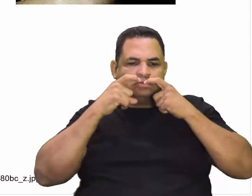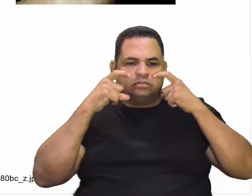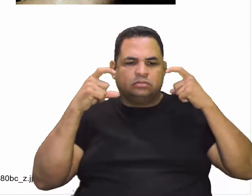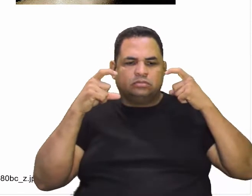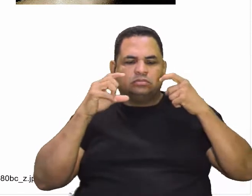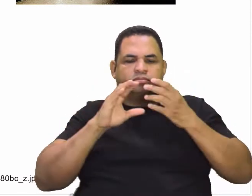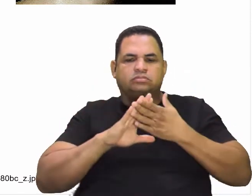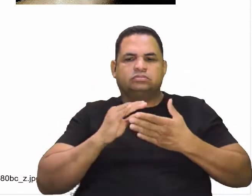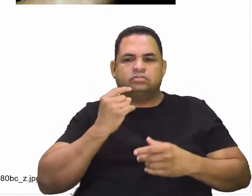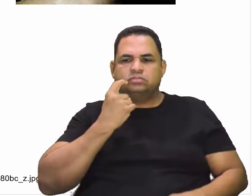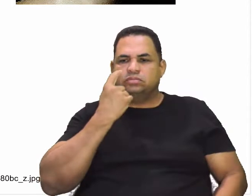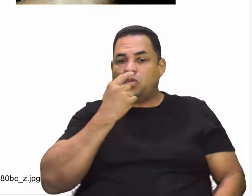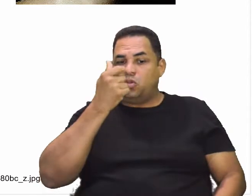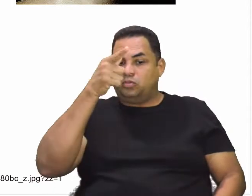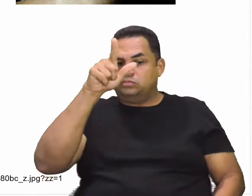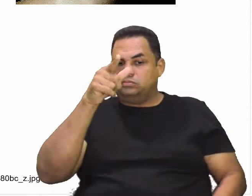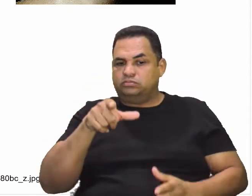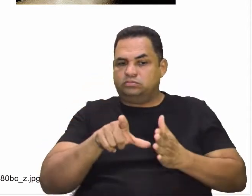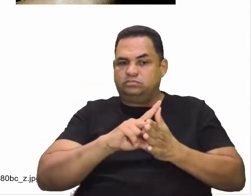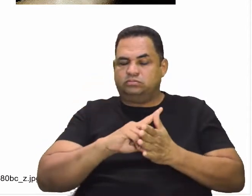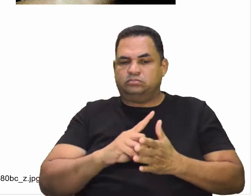os Australopithecus.